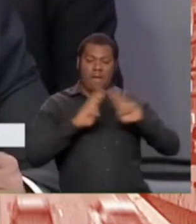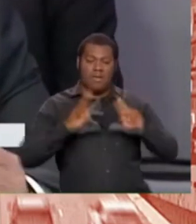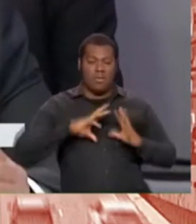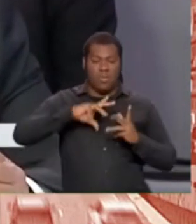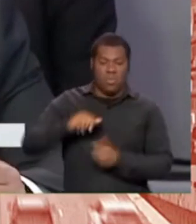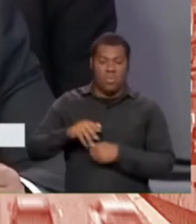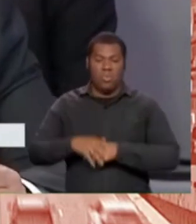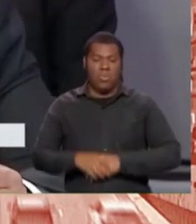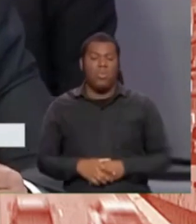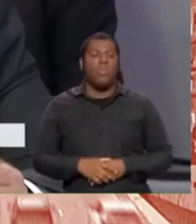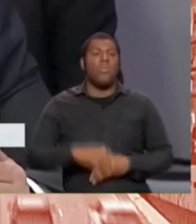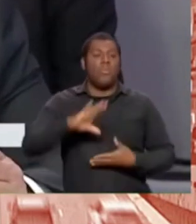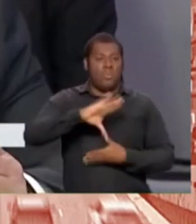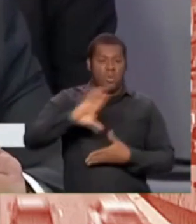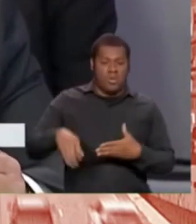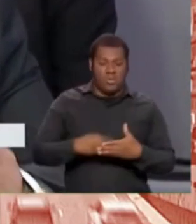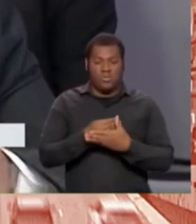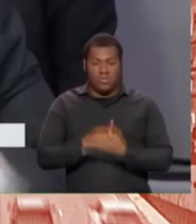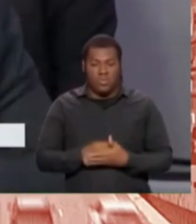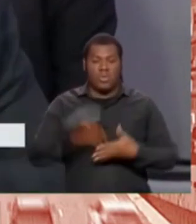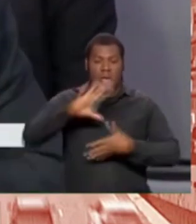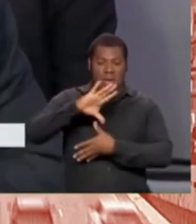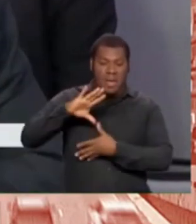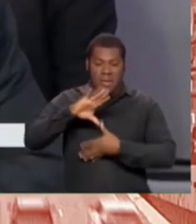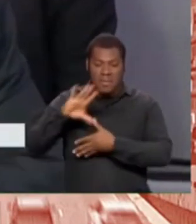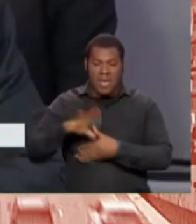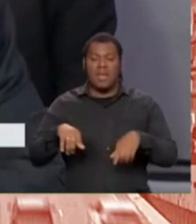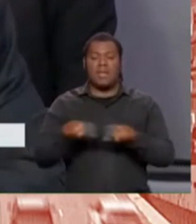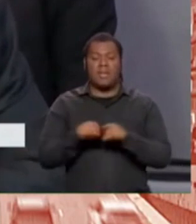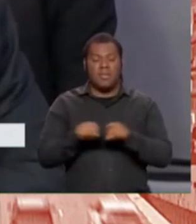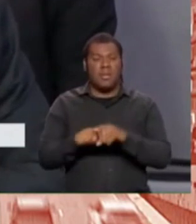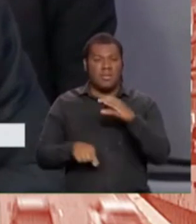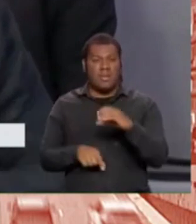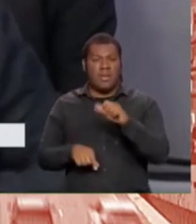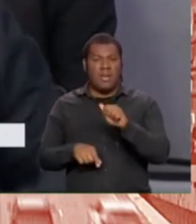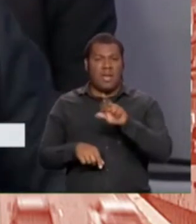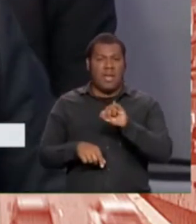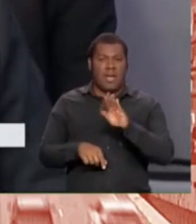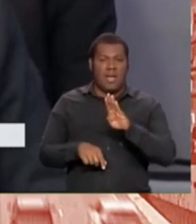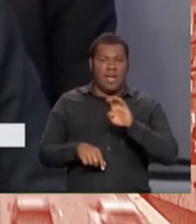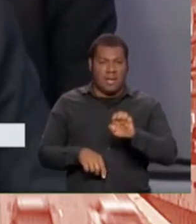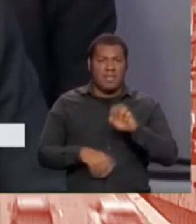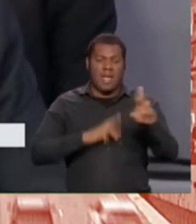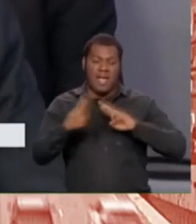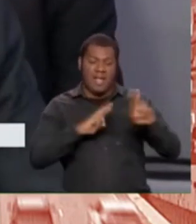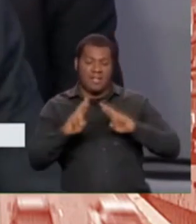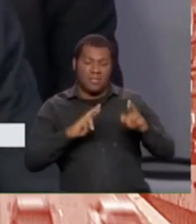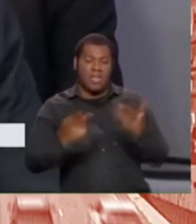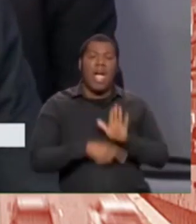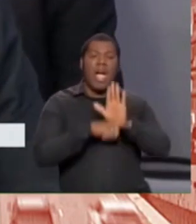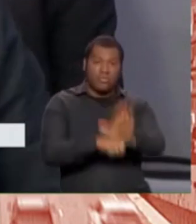BRICS, do novo Banco de Desenvolvimento, da UNASUL, da CELAC, são